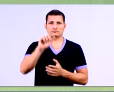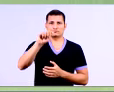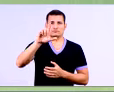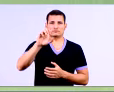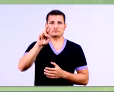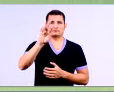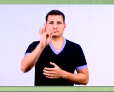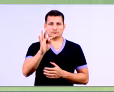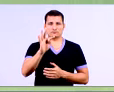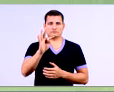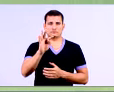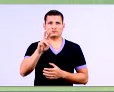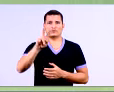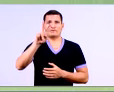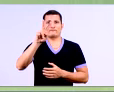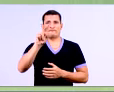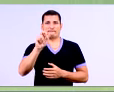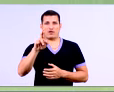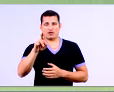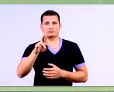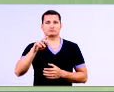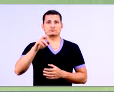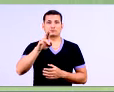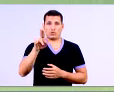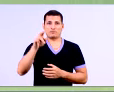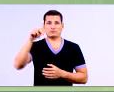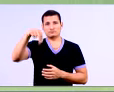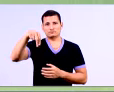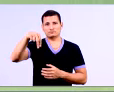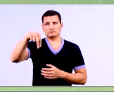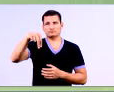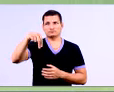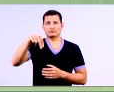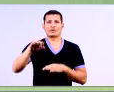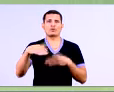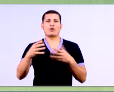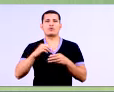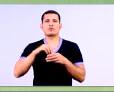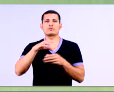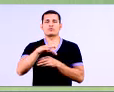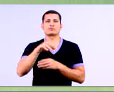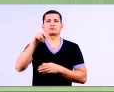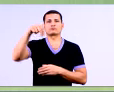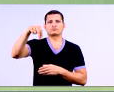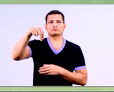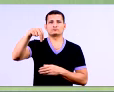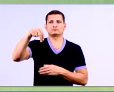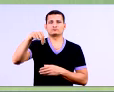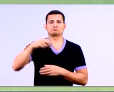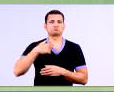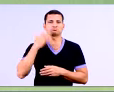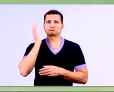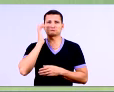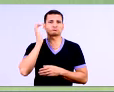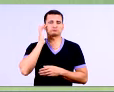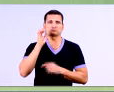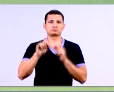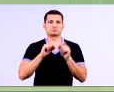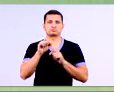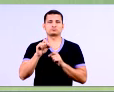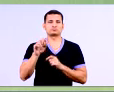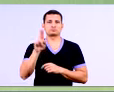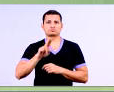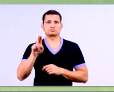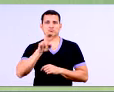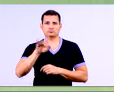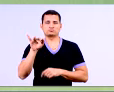variável chamada n. Mas qual será o conteúdo da variável n? Eu não sei o que o usuário vai digitar